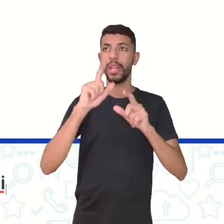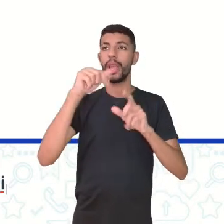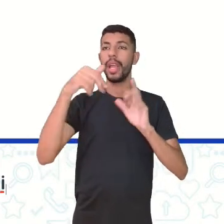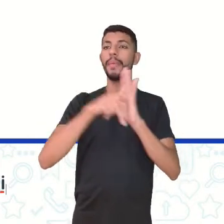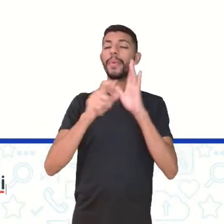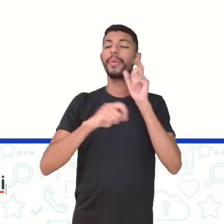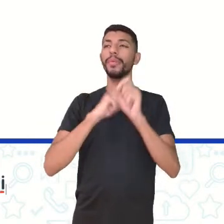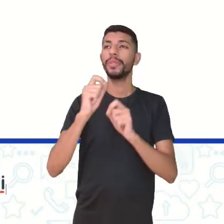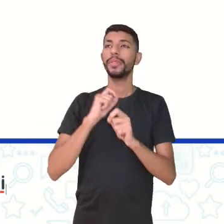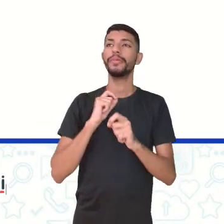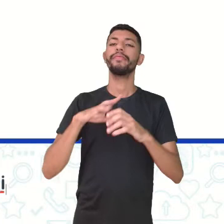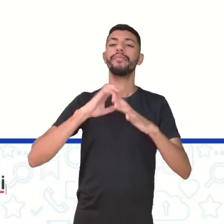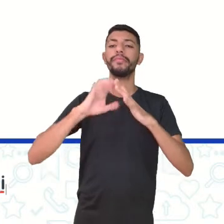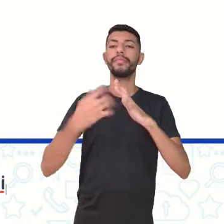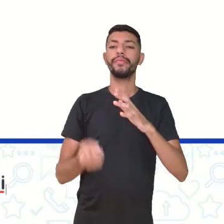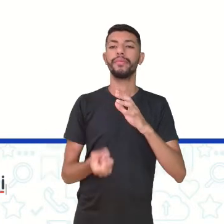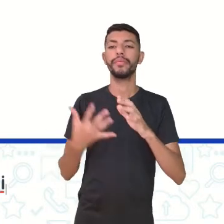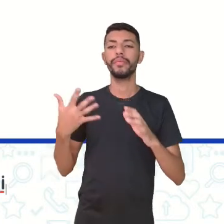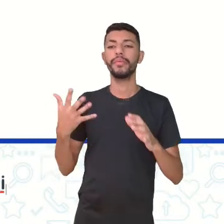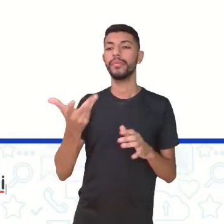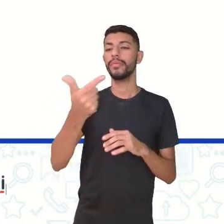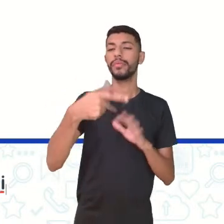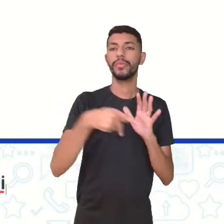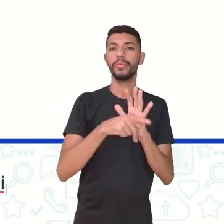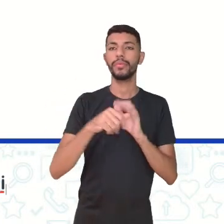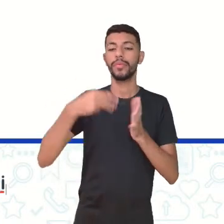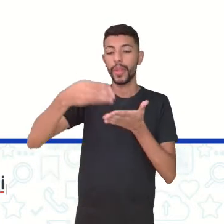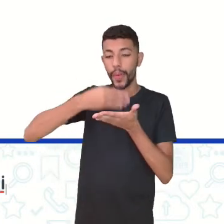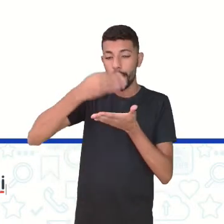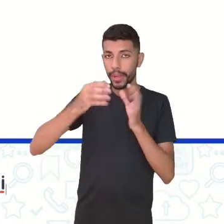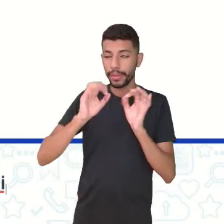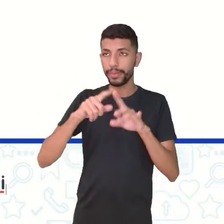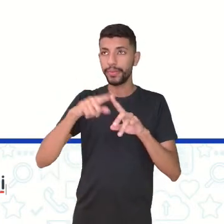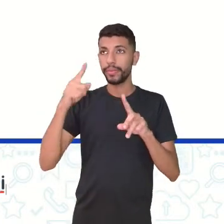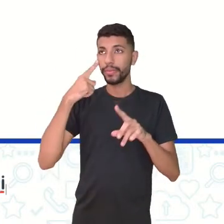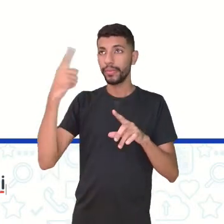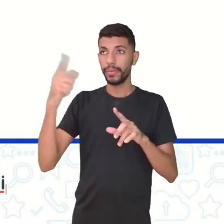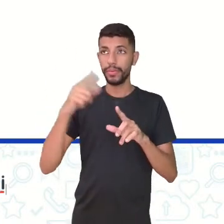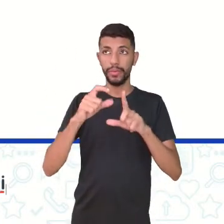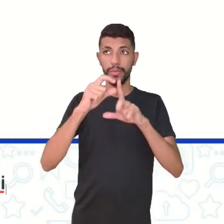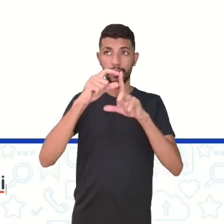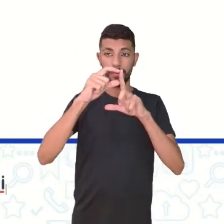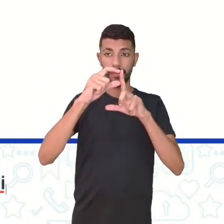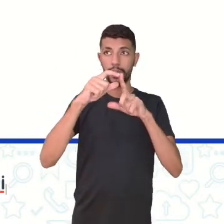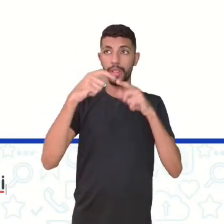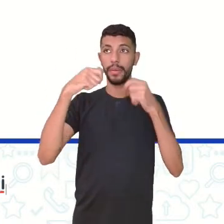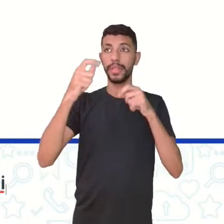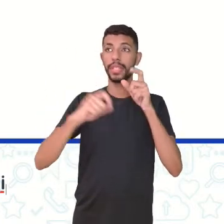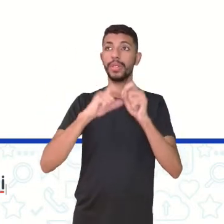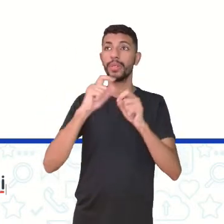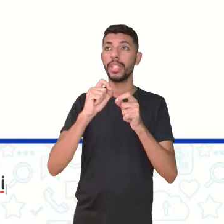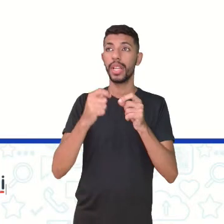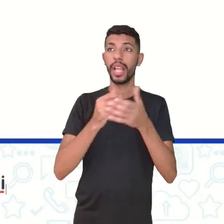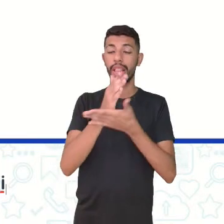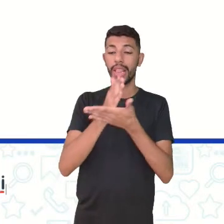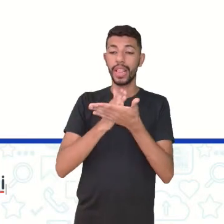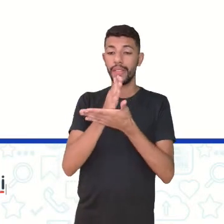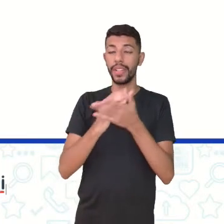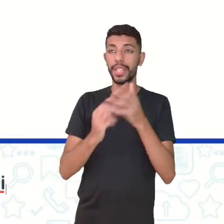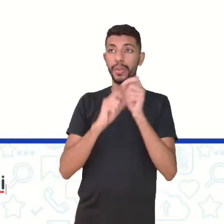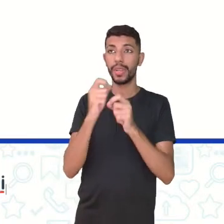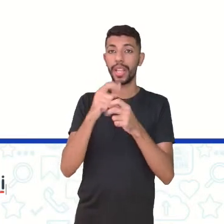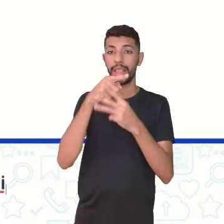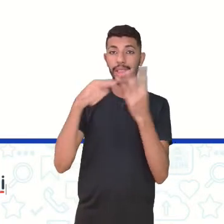que a empresa produz aí de iogurtes. Desse pedacinho aí, eu tenho que dividir ele em quanto? Eu tenho que dividir ele em